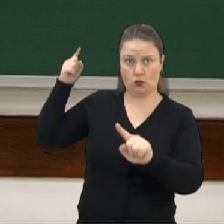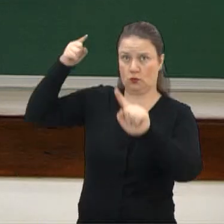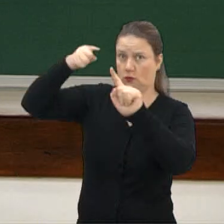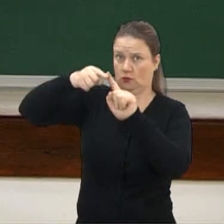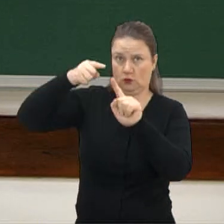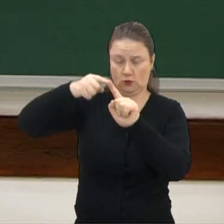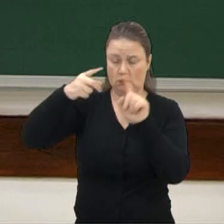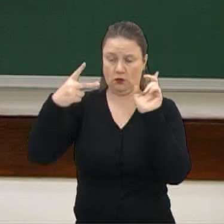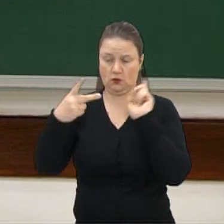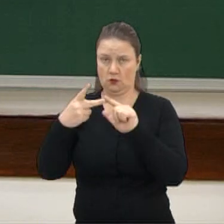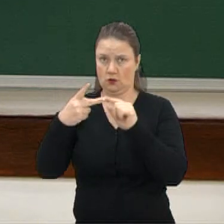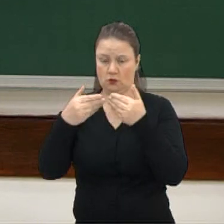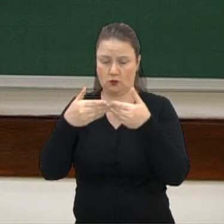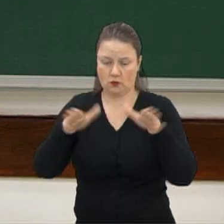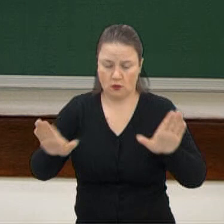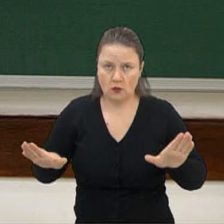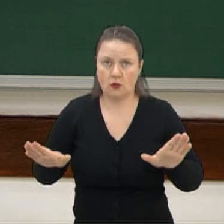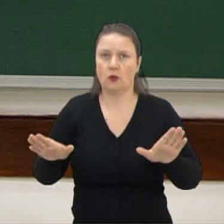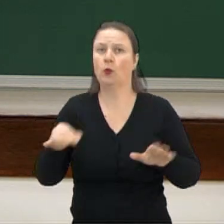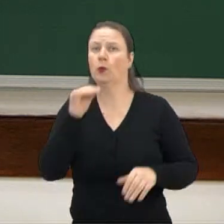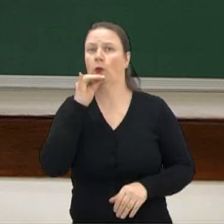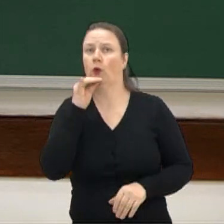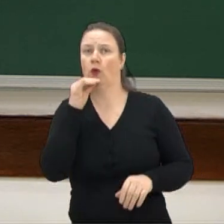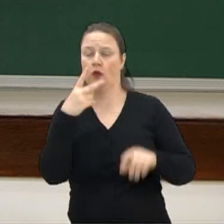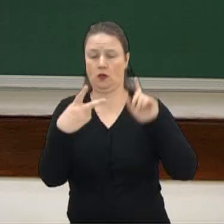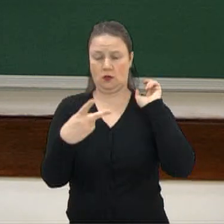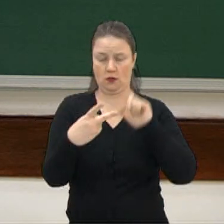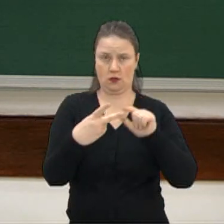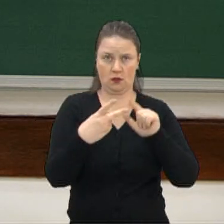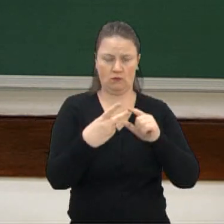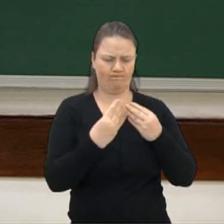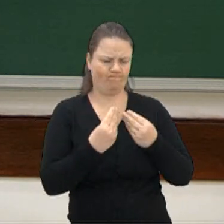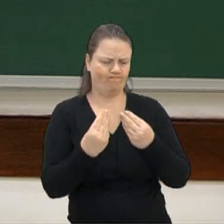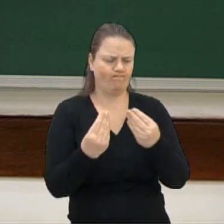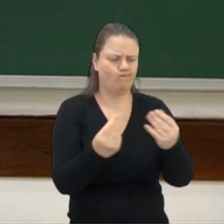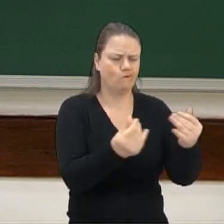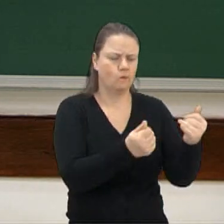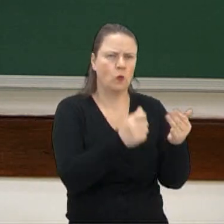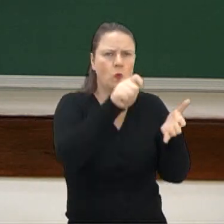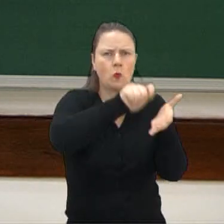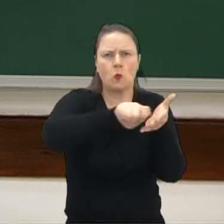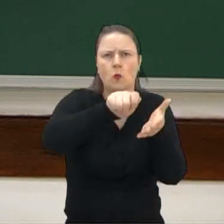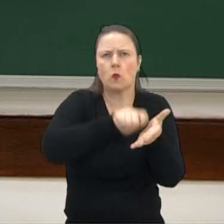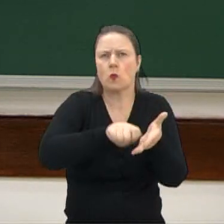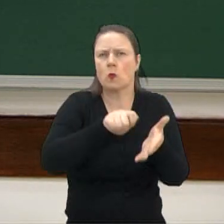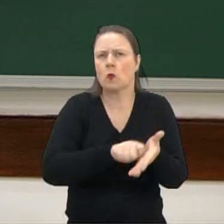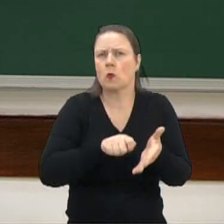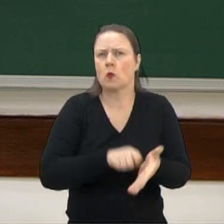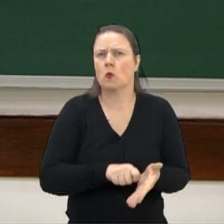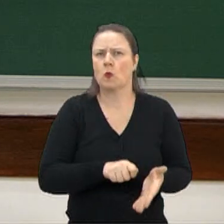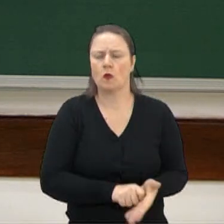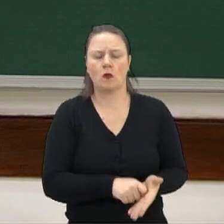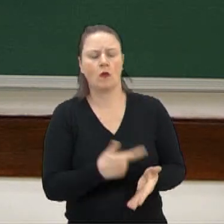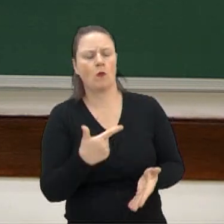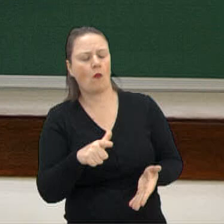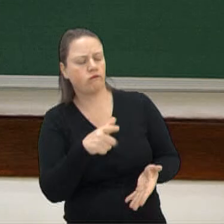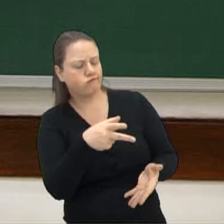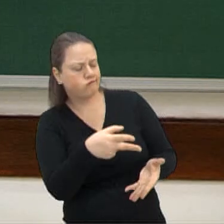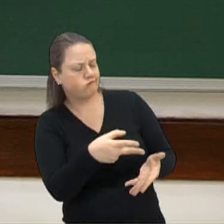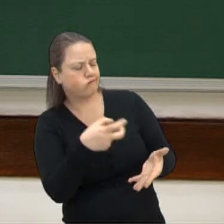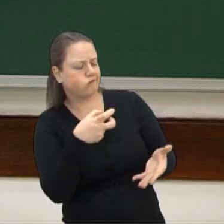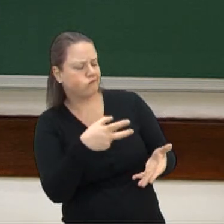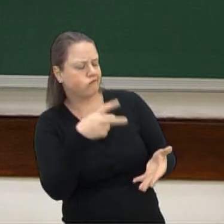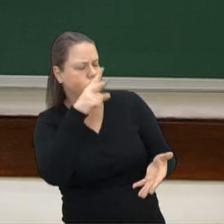Então, a pessoa vai dissertar, ela vai escrever as respostas. Alguém vai e vai interpretar.